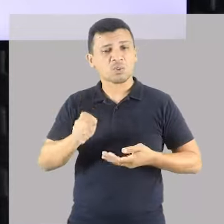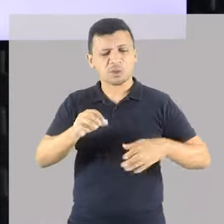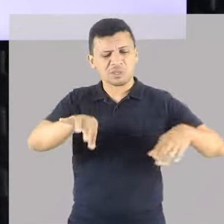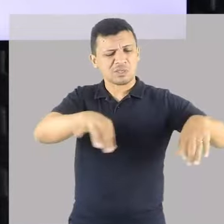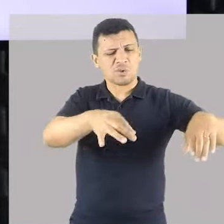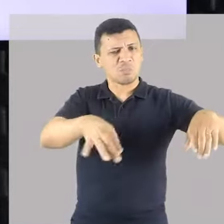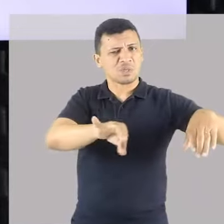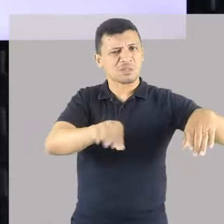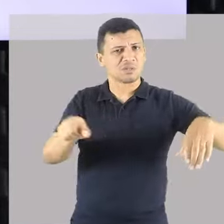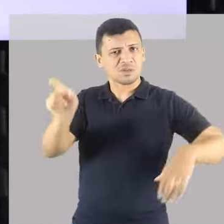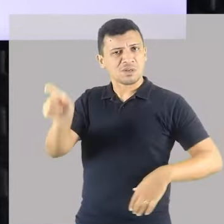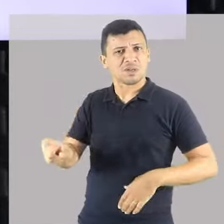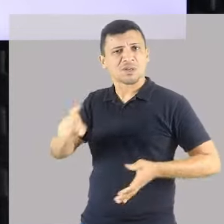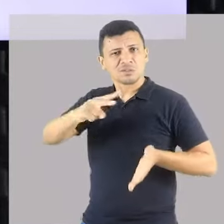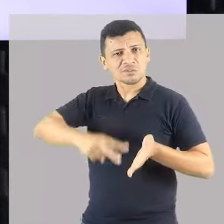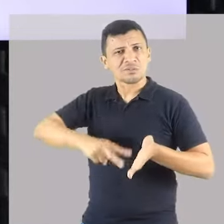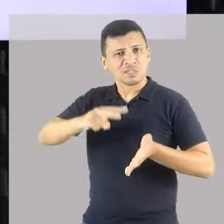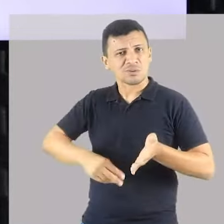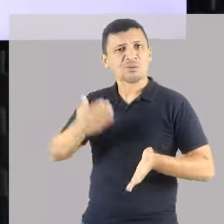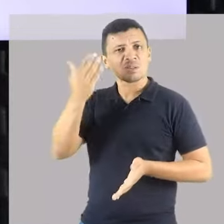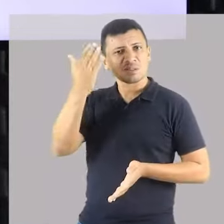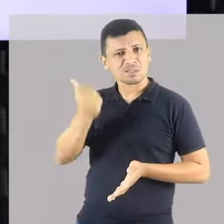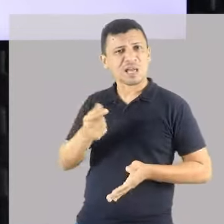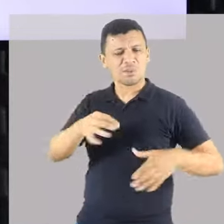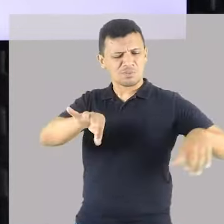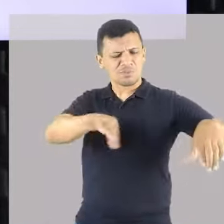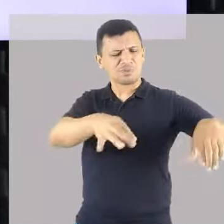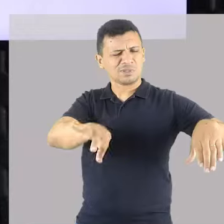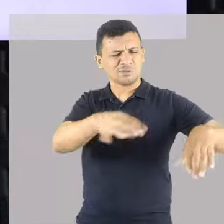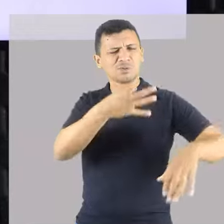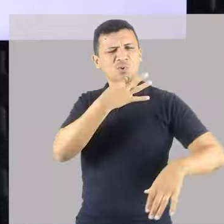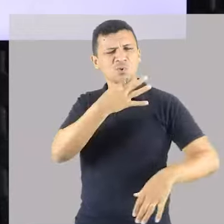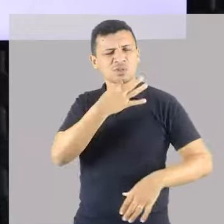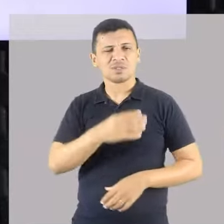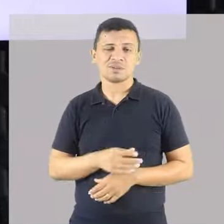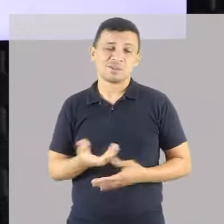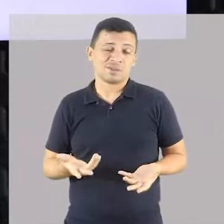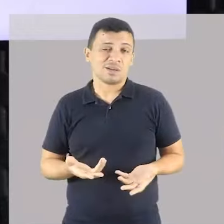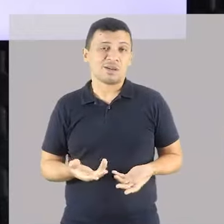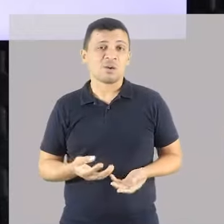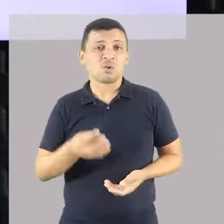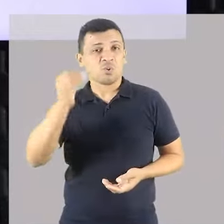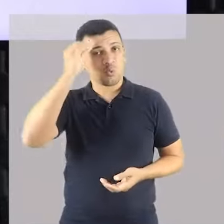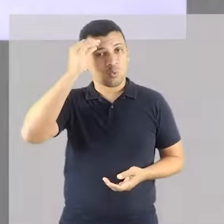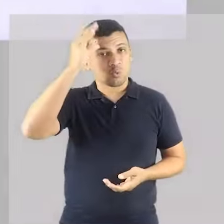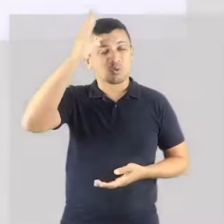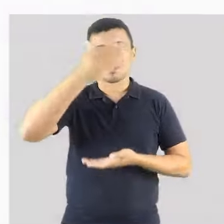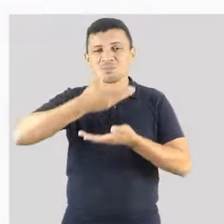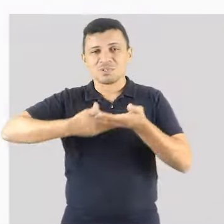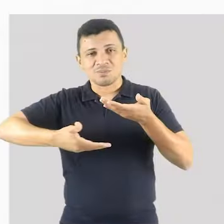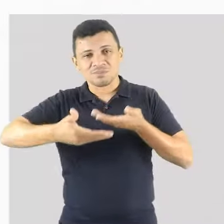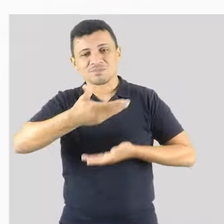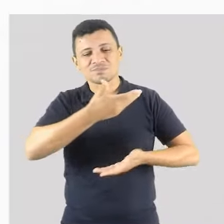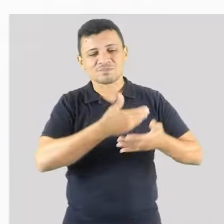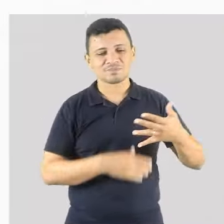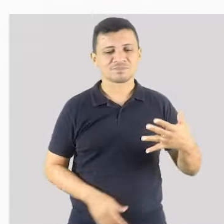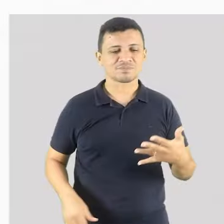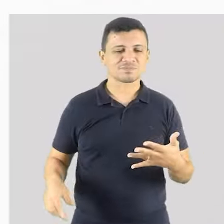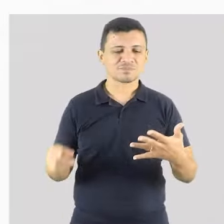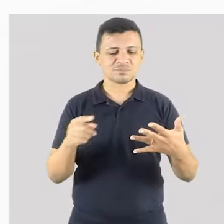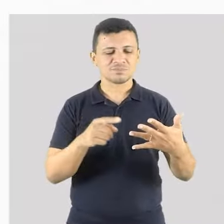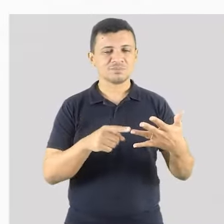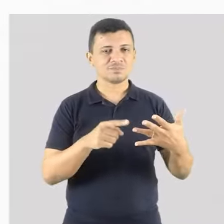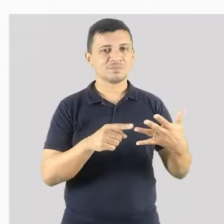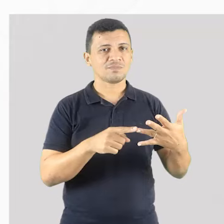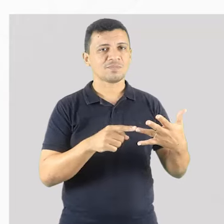o leitor sabe do que se trata Então nesse caso é o que nós chamamos de conhecimento partilhado né Nós temos a possibilidade das